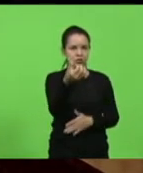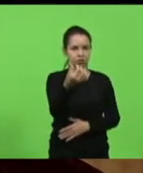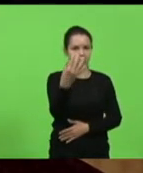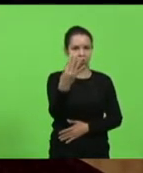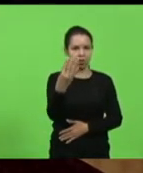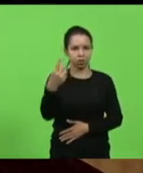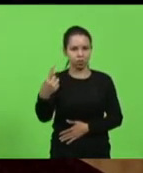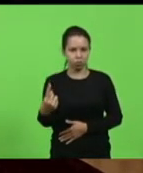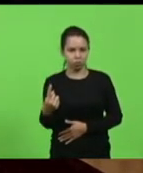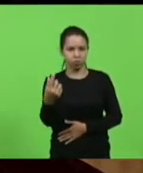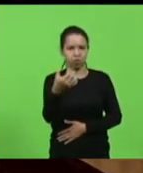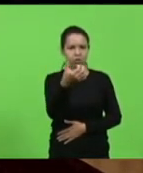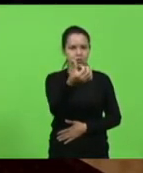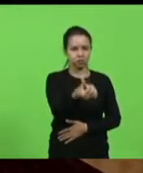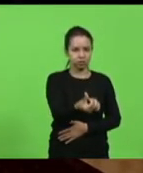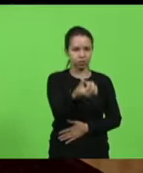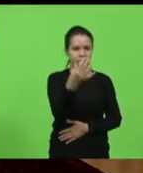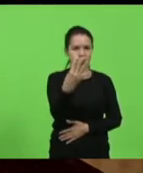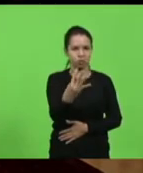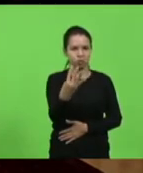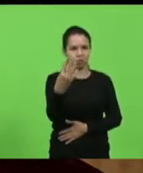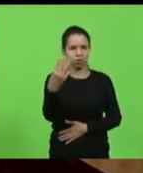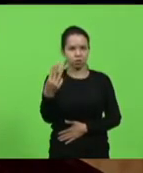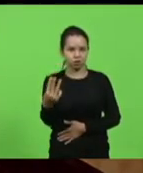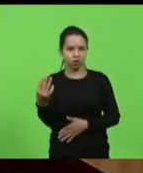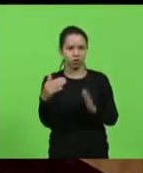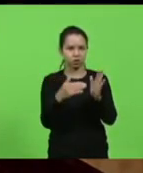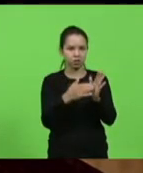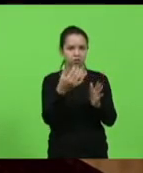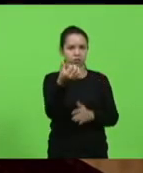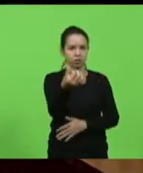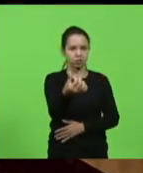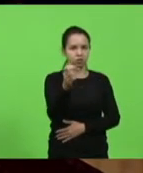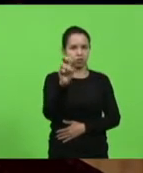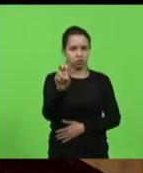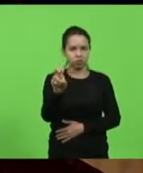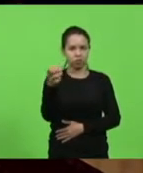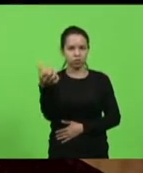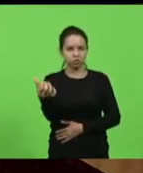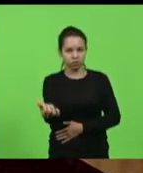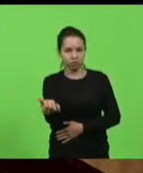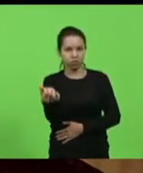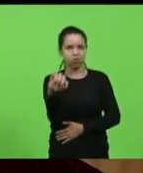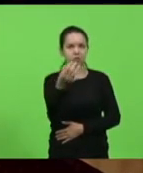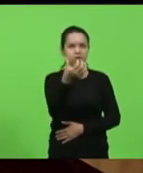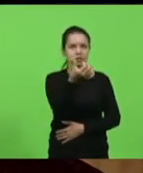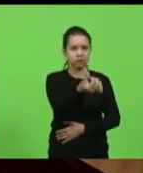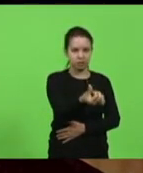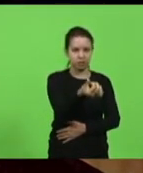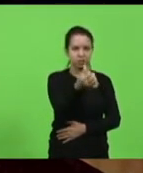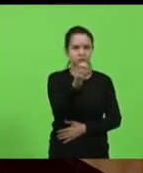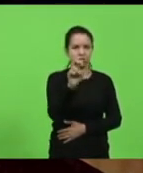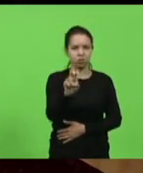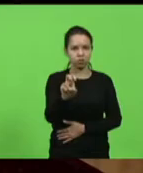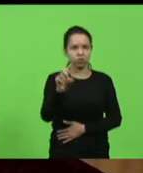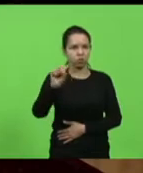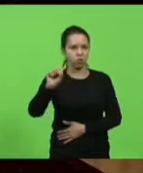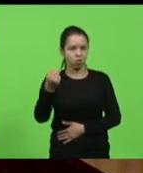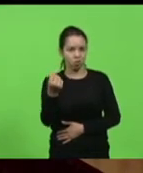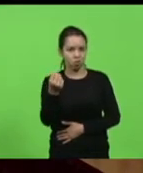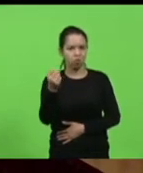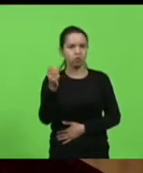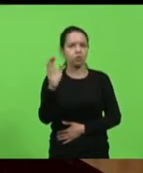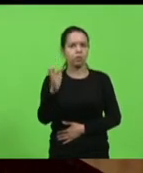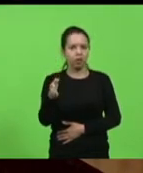e 643 a 656 e 658 de 2021.